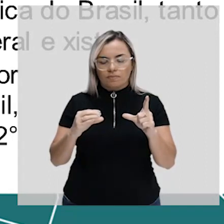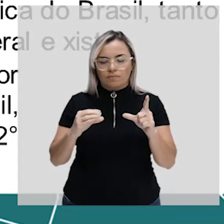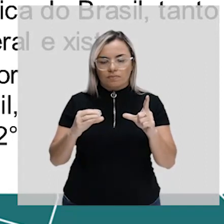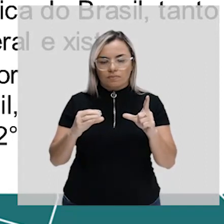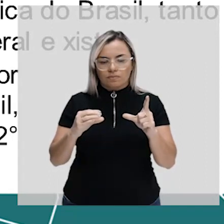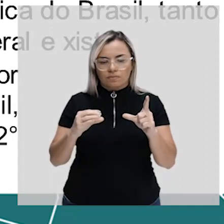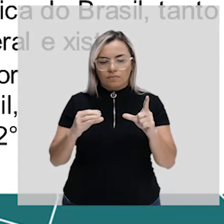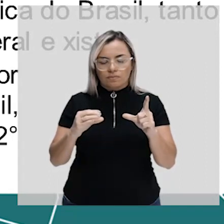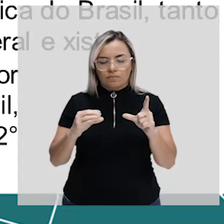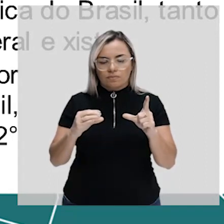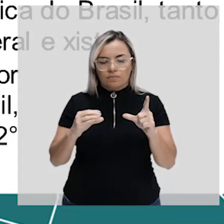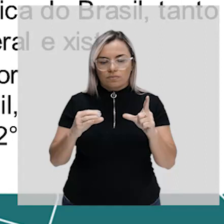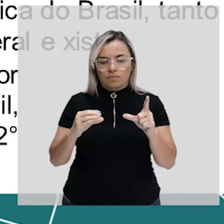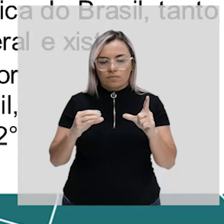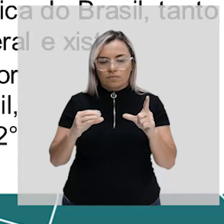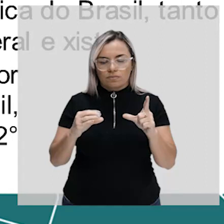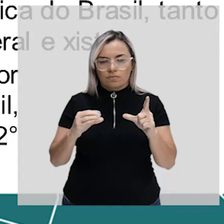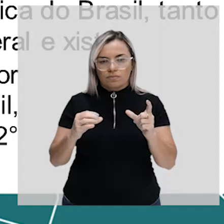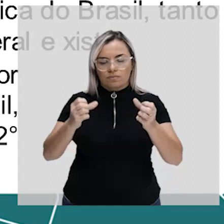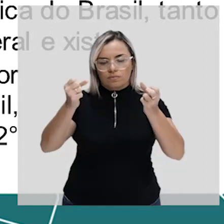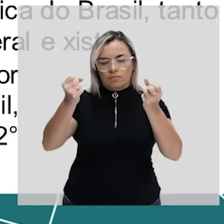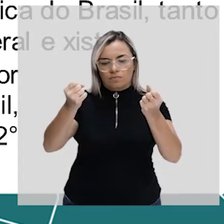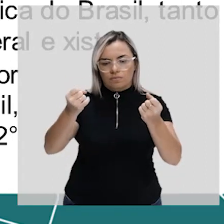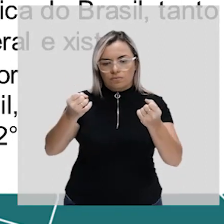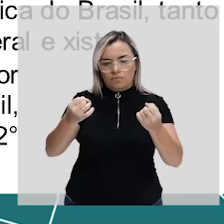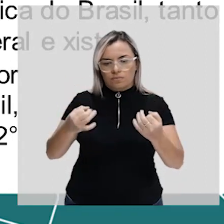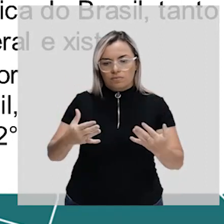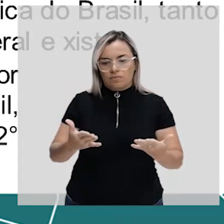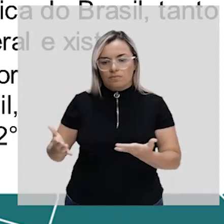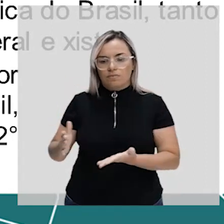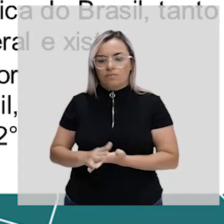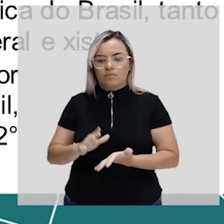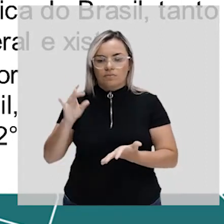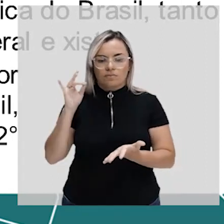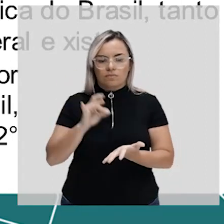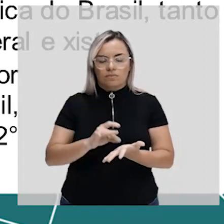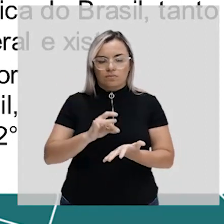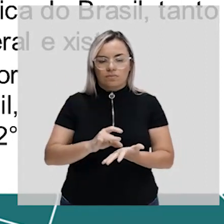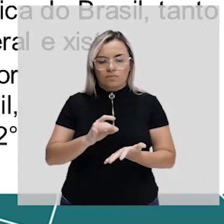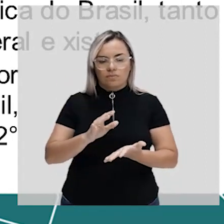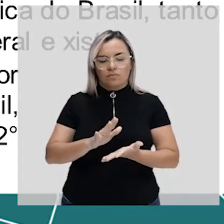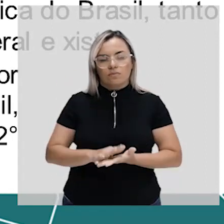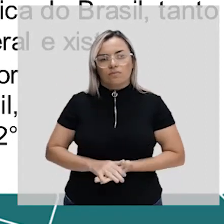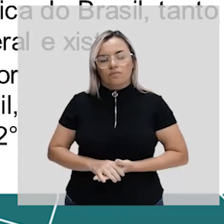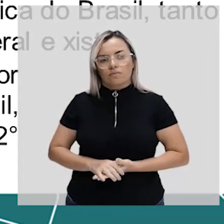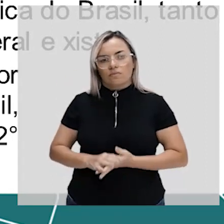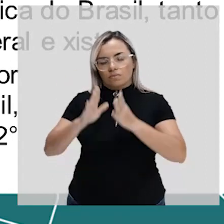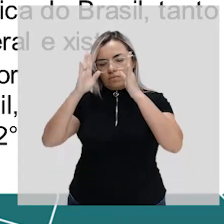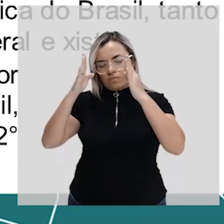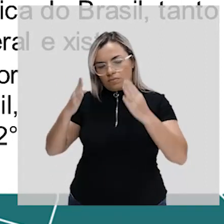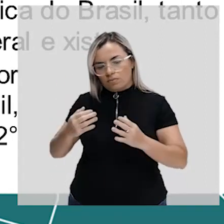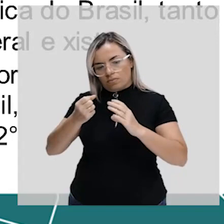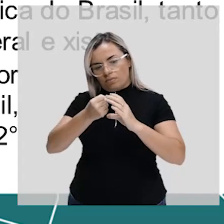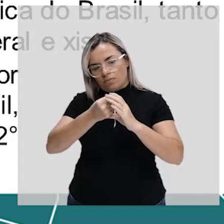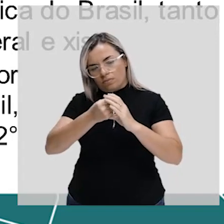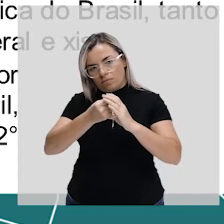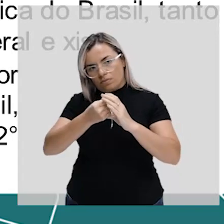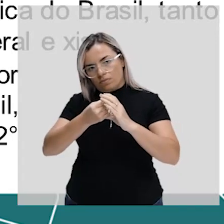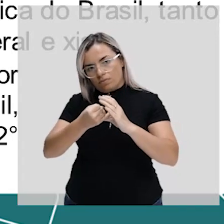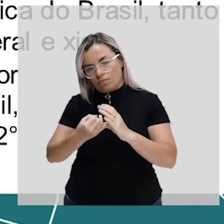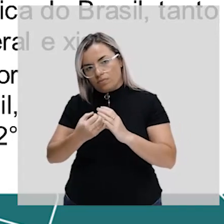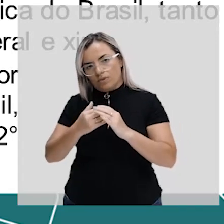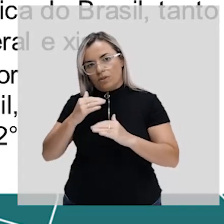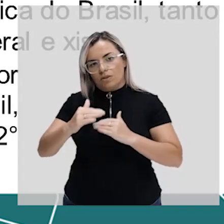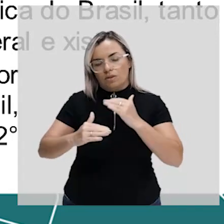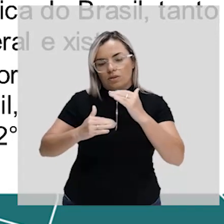comparação por regiões. Galera, falamos isso. Está correto também, né? Quando vamos analisar características de índice de